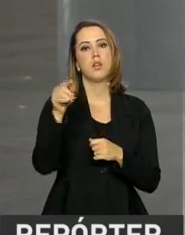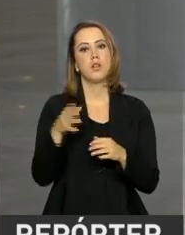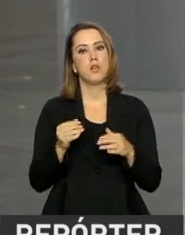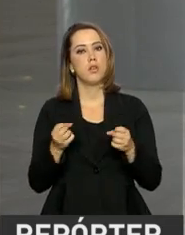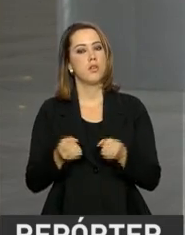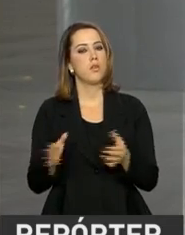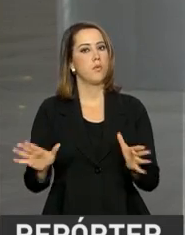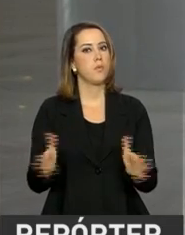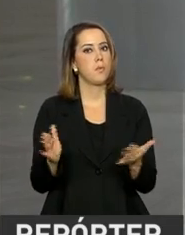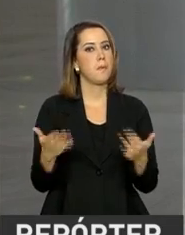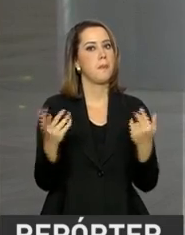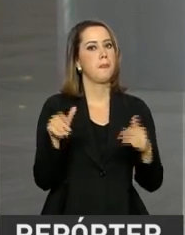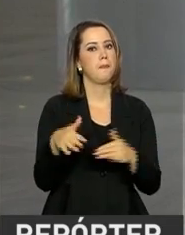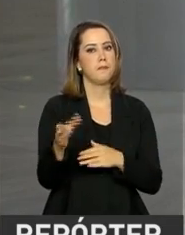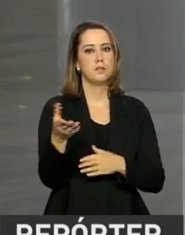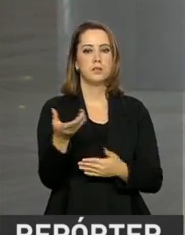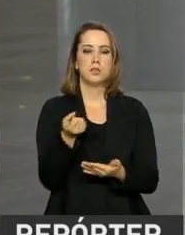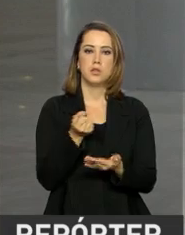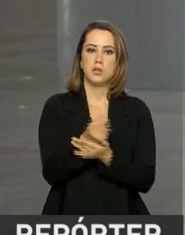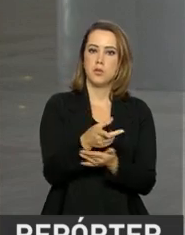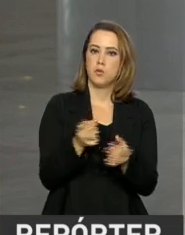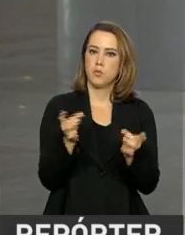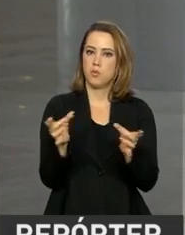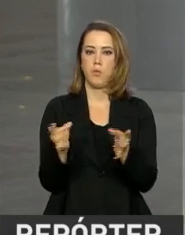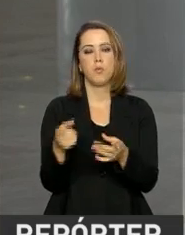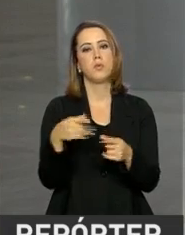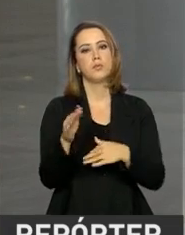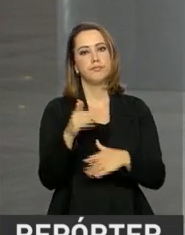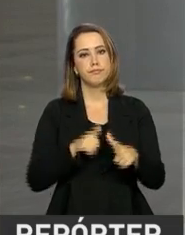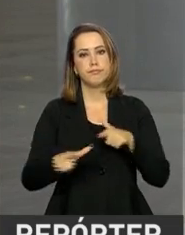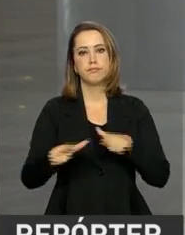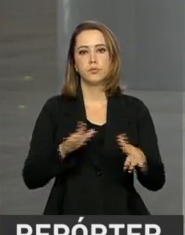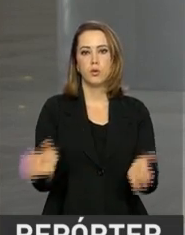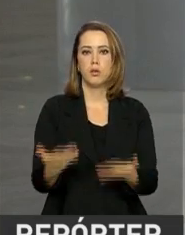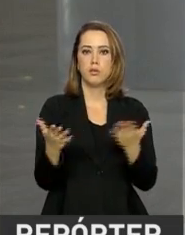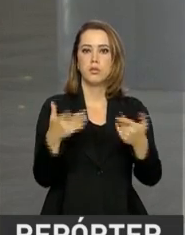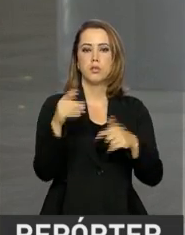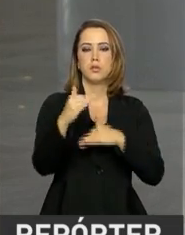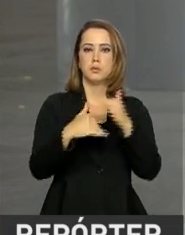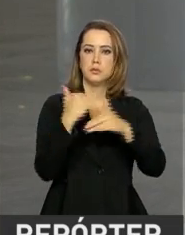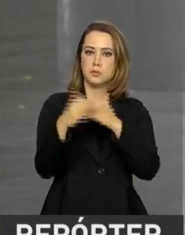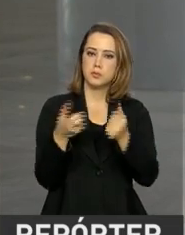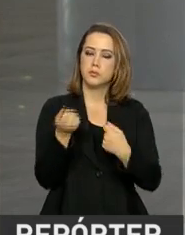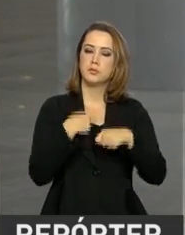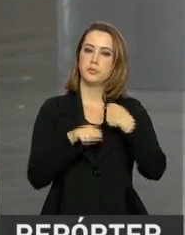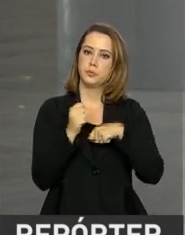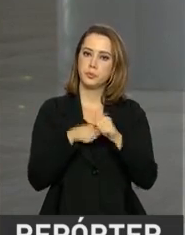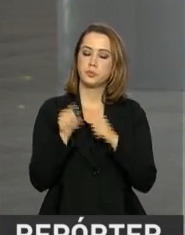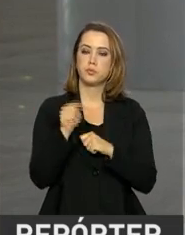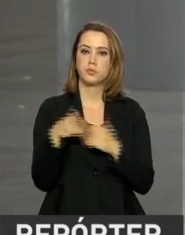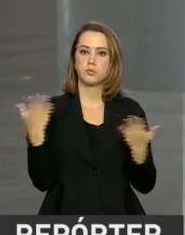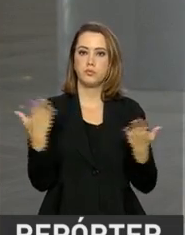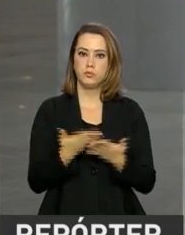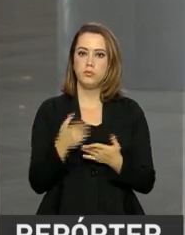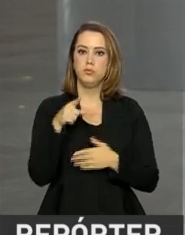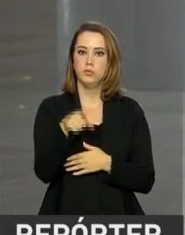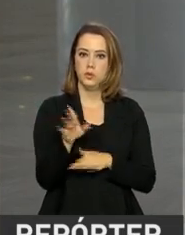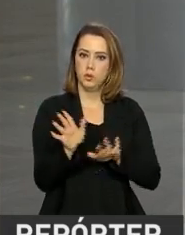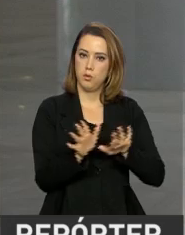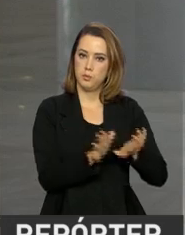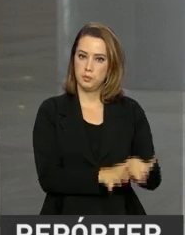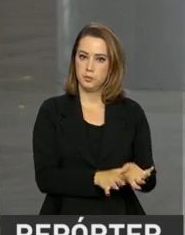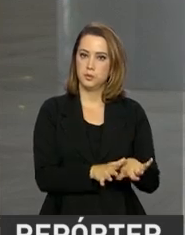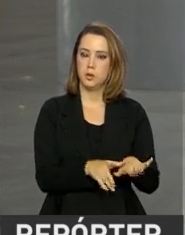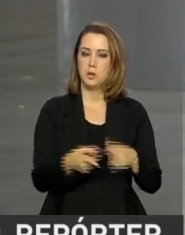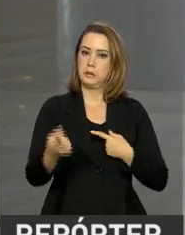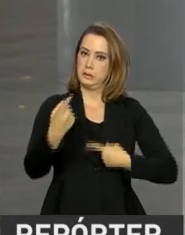investimentos o consumo da população a geração de emprego e o crescimento econômico agora passando da área econômica para